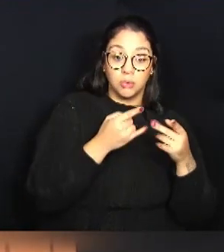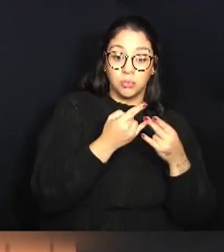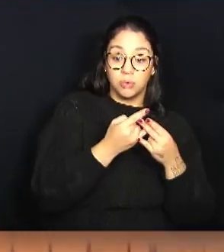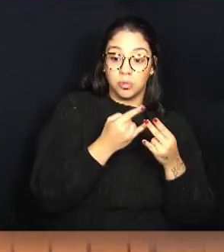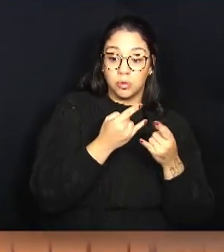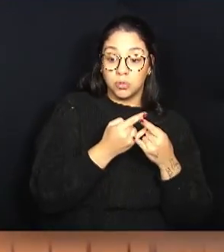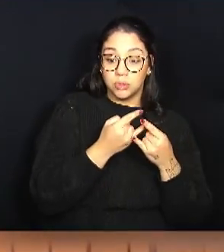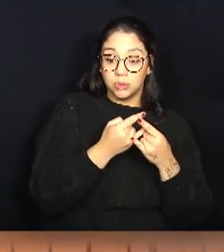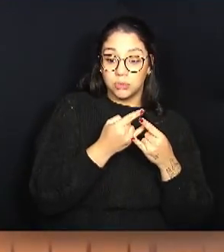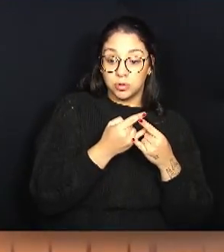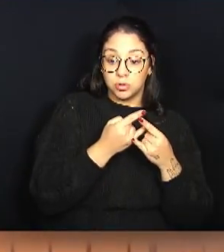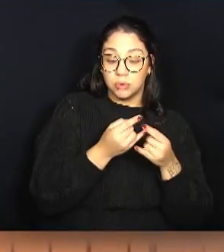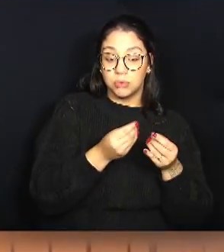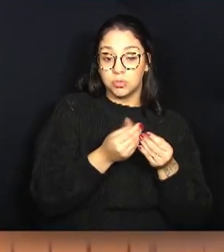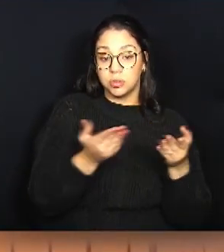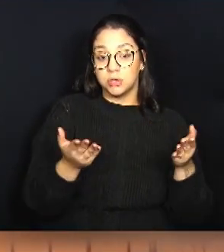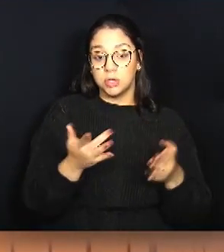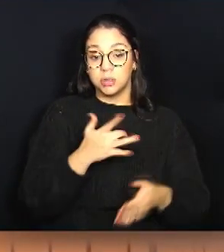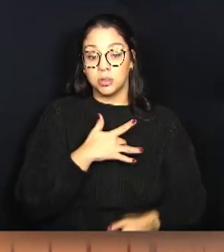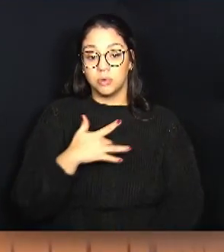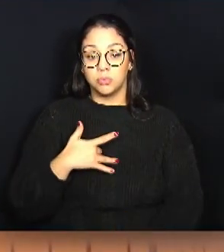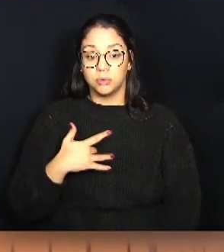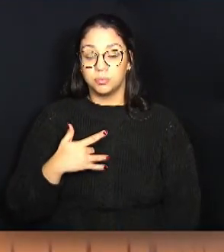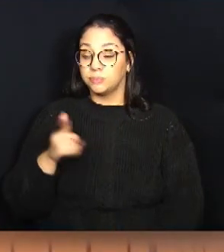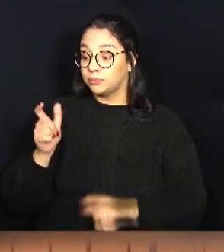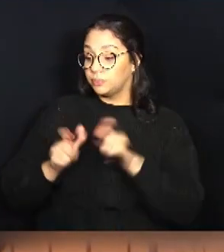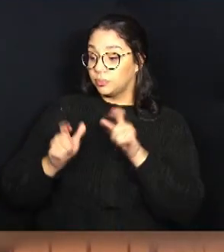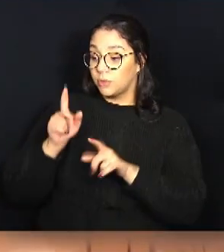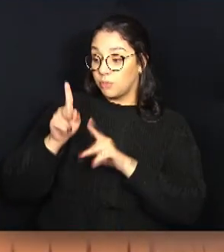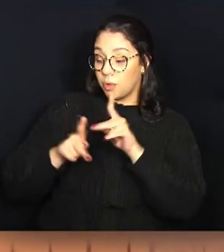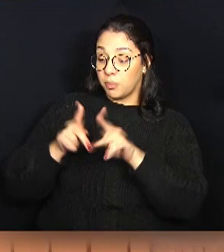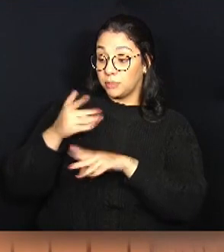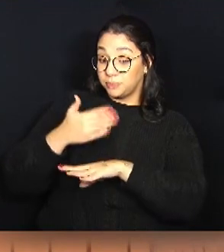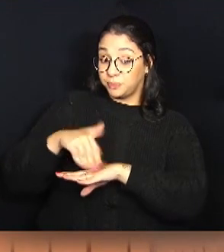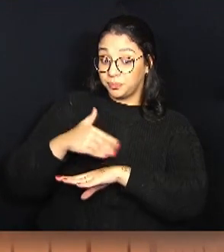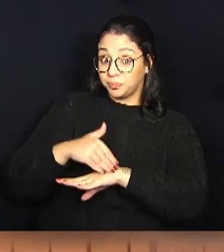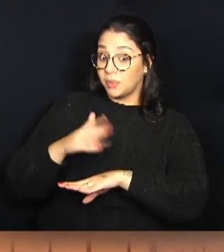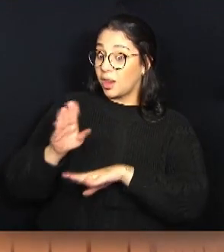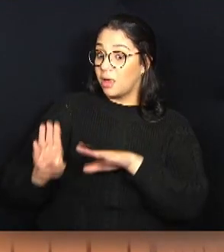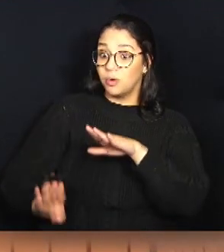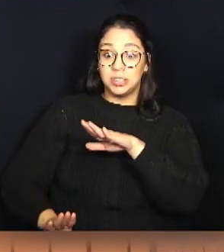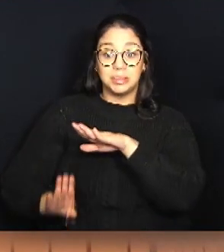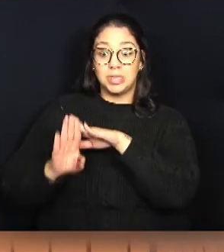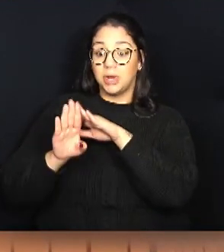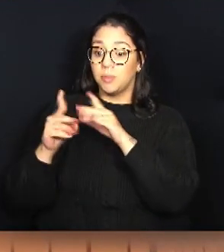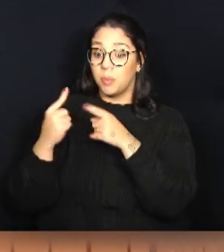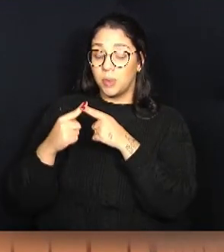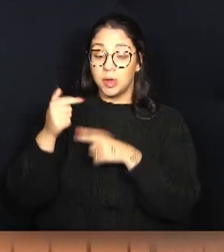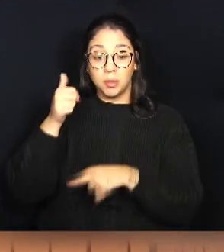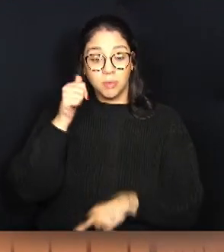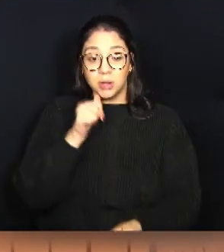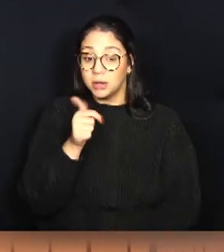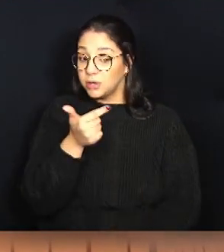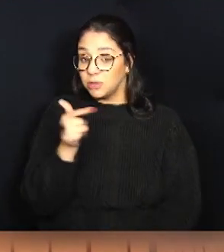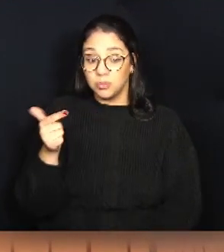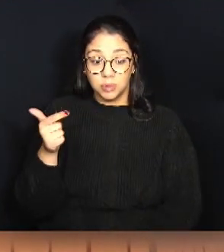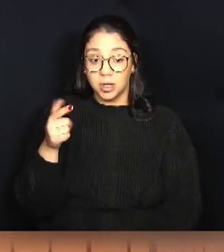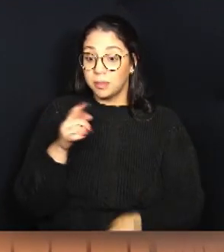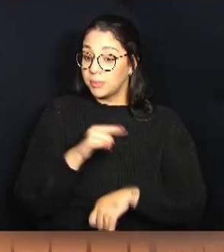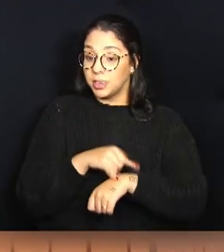unidades de saúde. E quando a gente vai falar da população de rua, é algo muito mais extremo, porque são mulheres que não têm acesso a